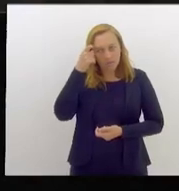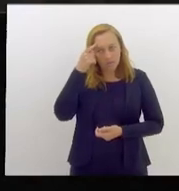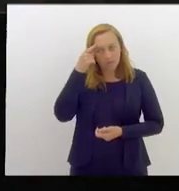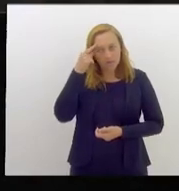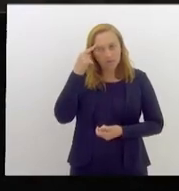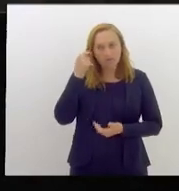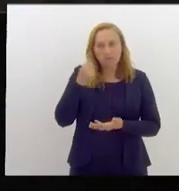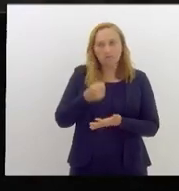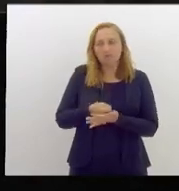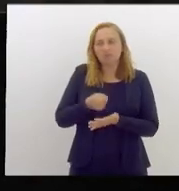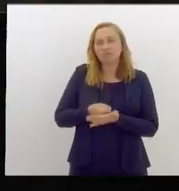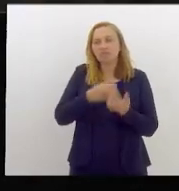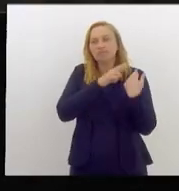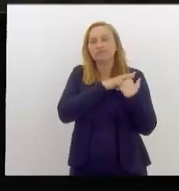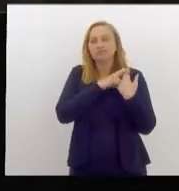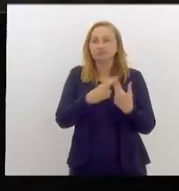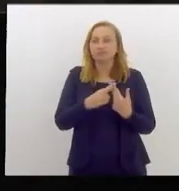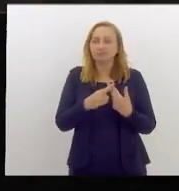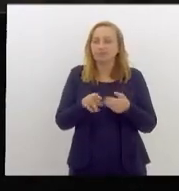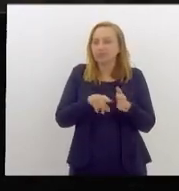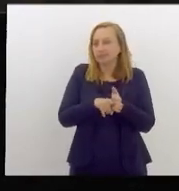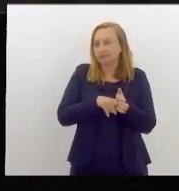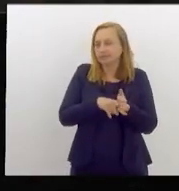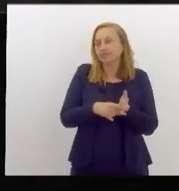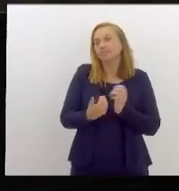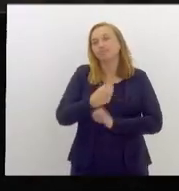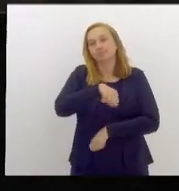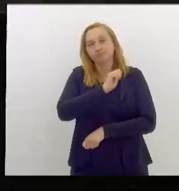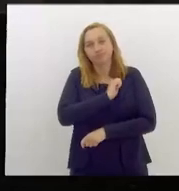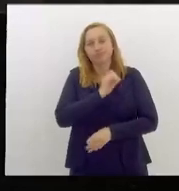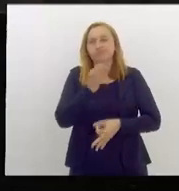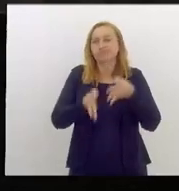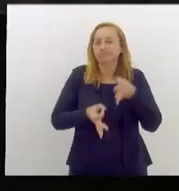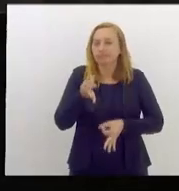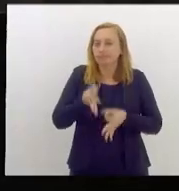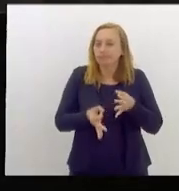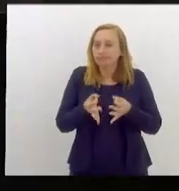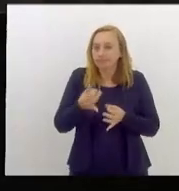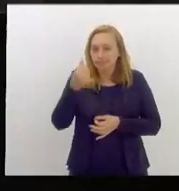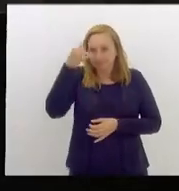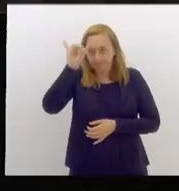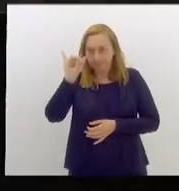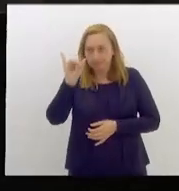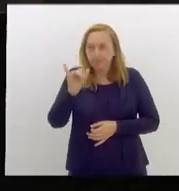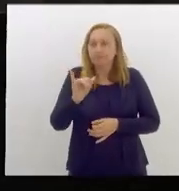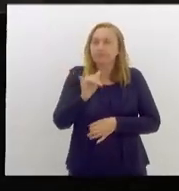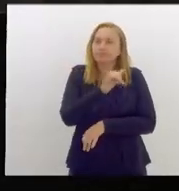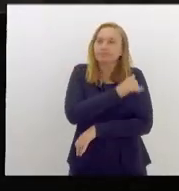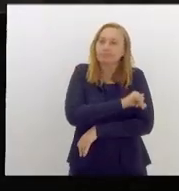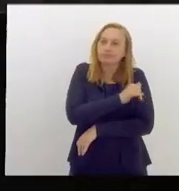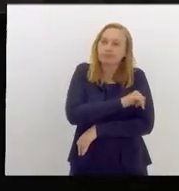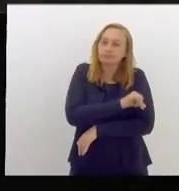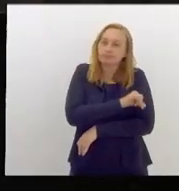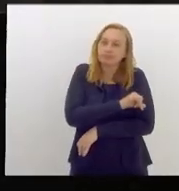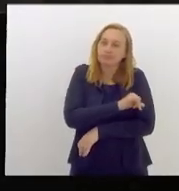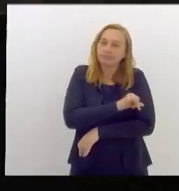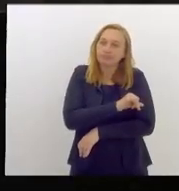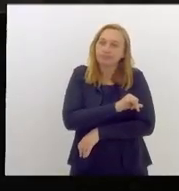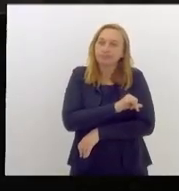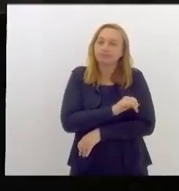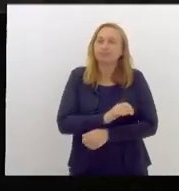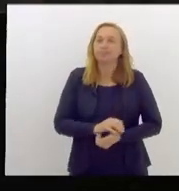exigido uma responsabilidade fiscal e jurídica para evitar que o Rio de Janeiro deixe de